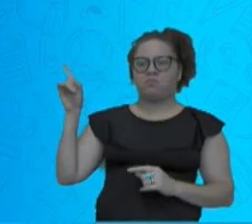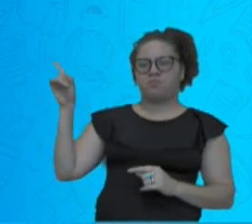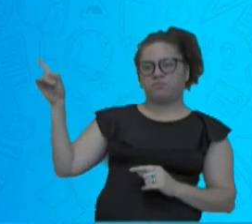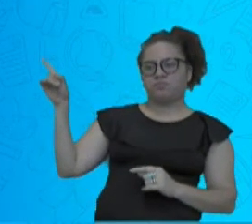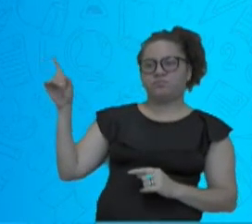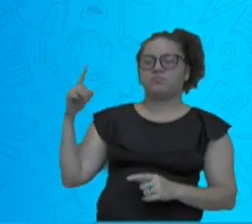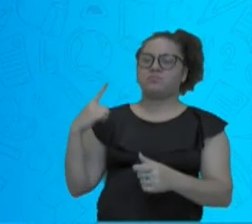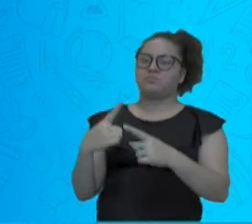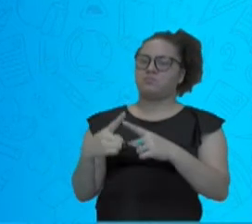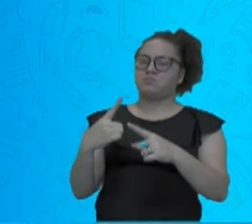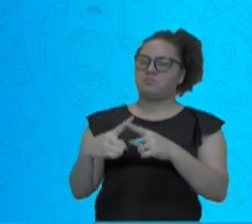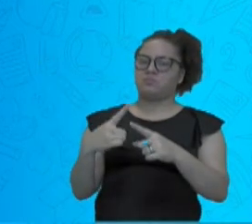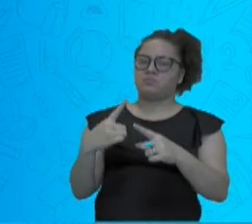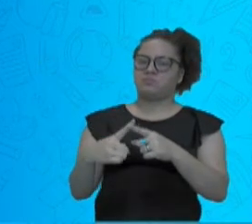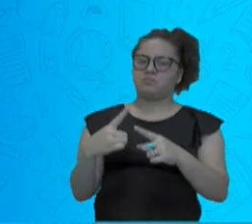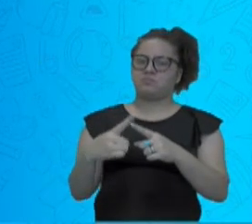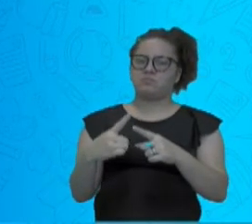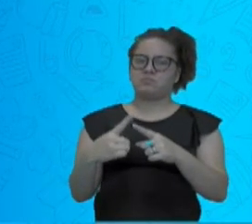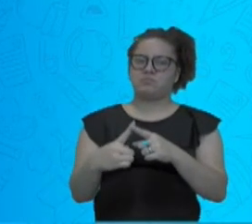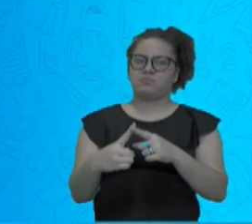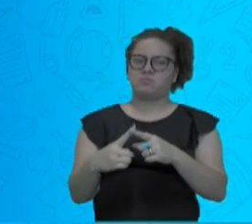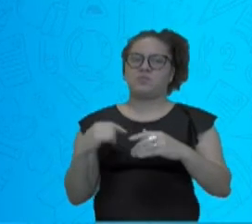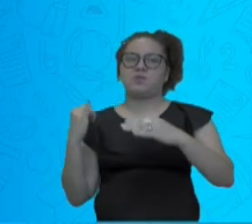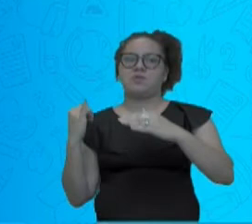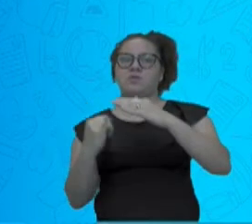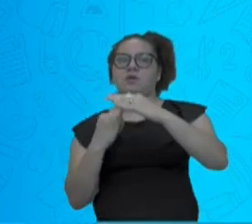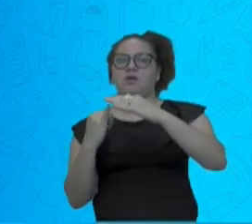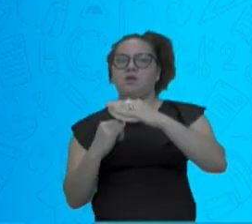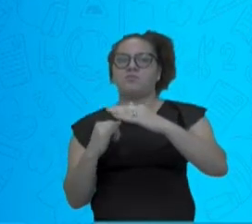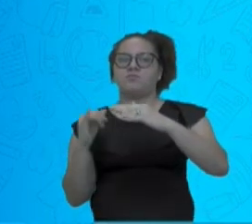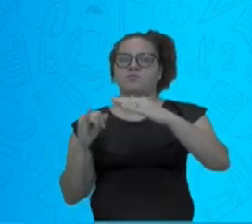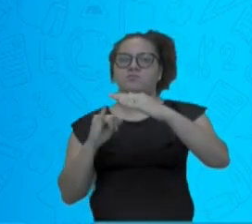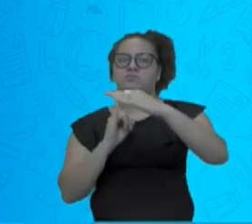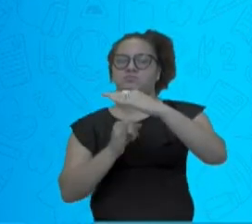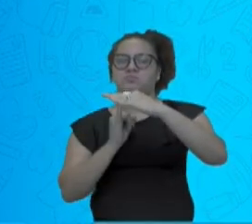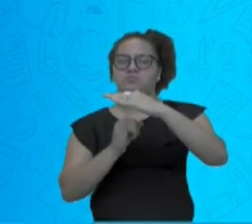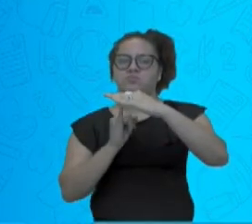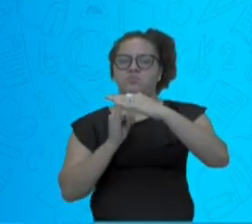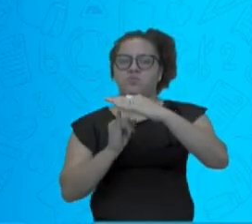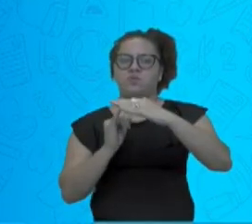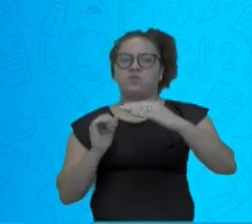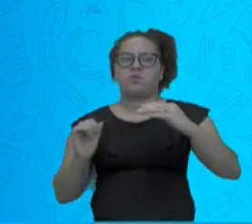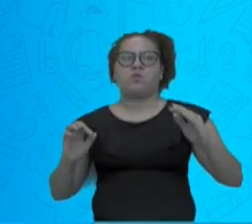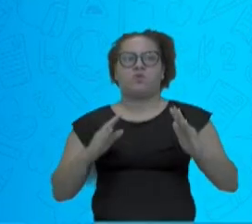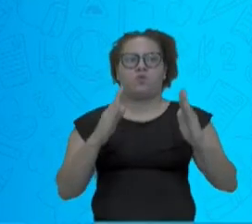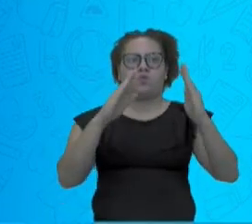Por quê? Essas ilhas são de origem vulcânica.